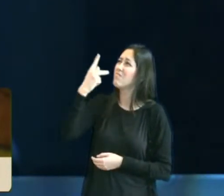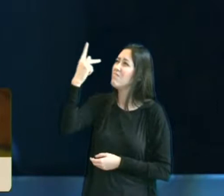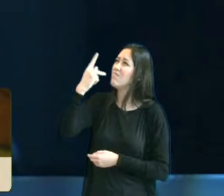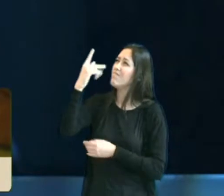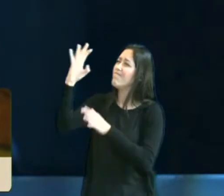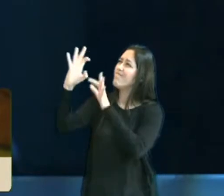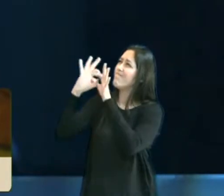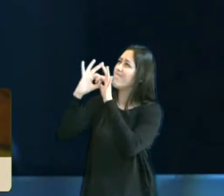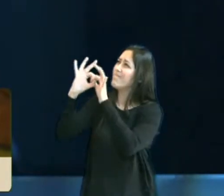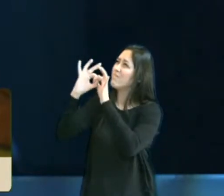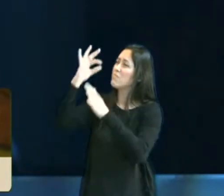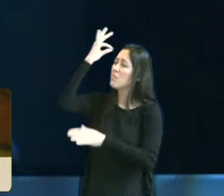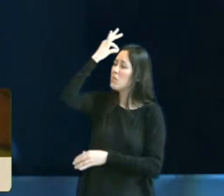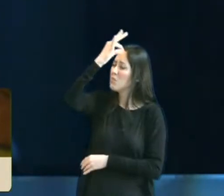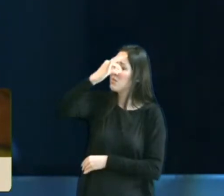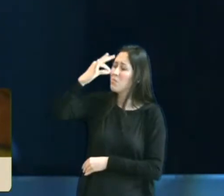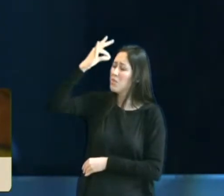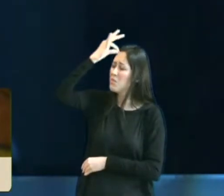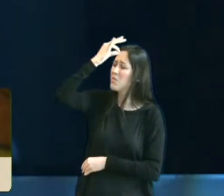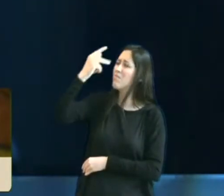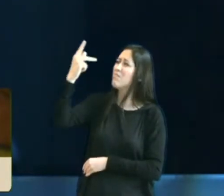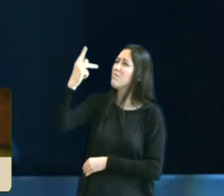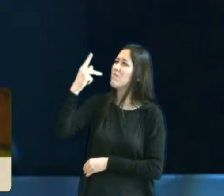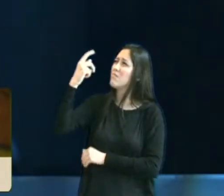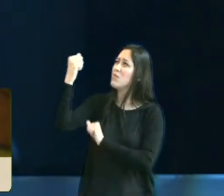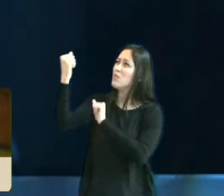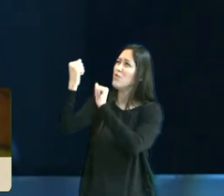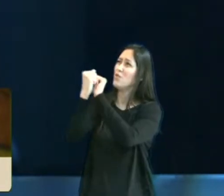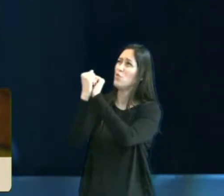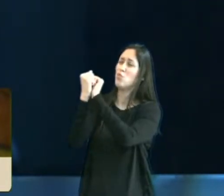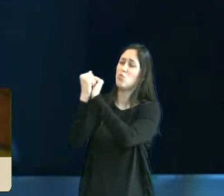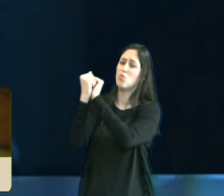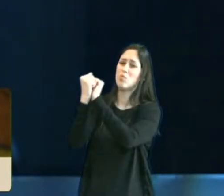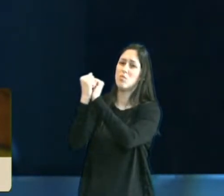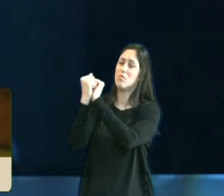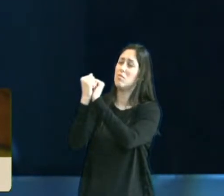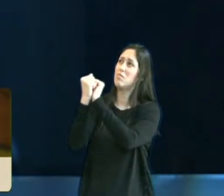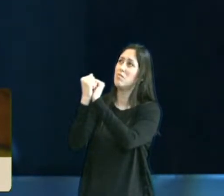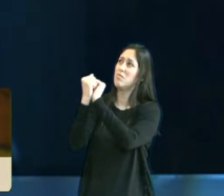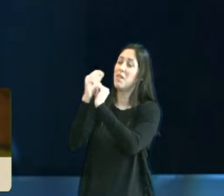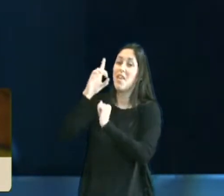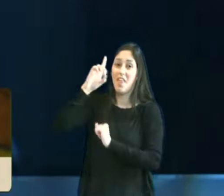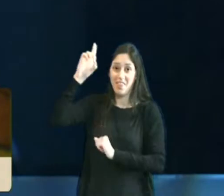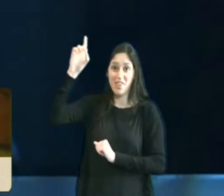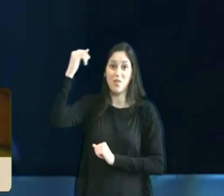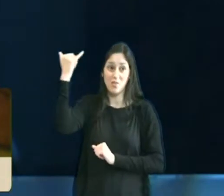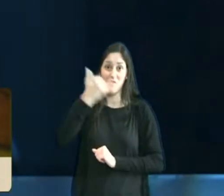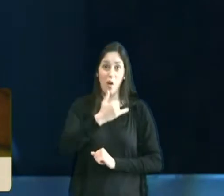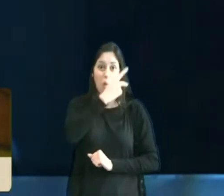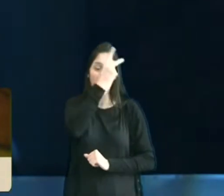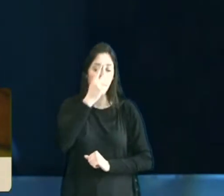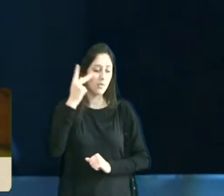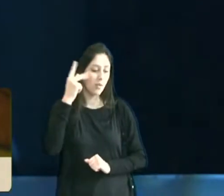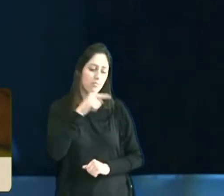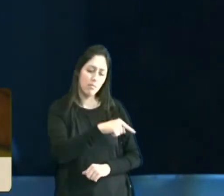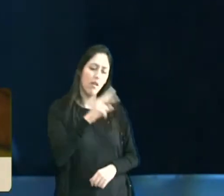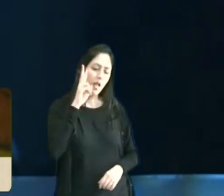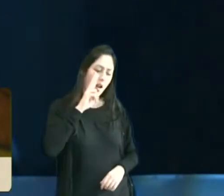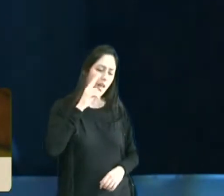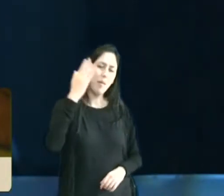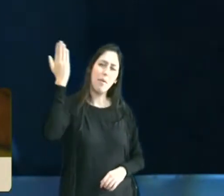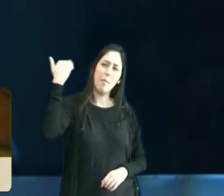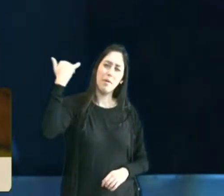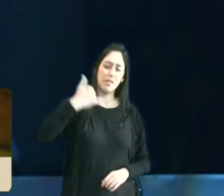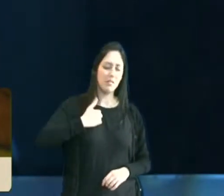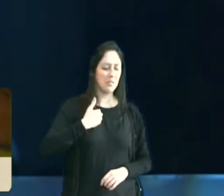que restaura, o Espírito se revelou. E Deus falou: lembra, quando você tinha 2, 3